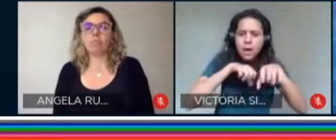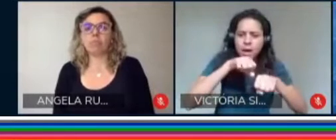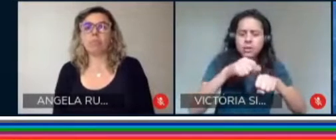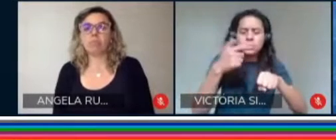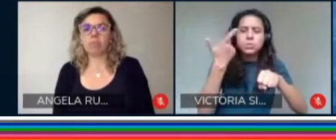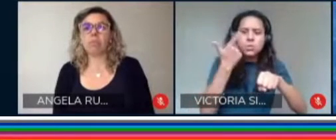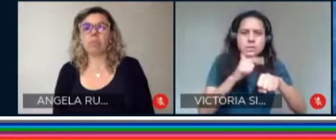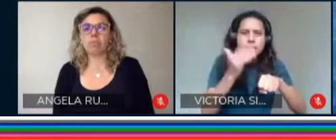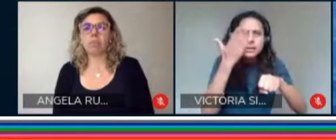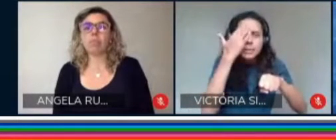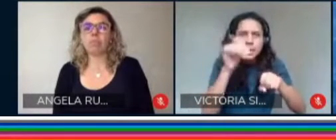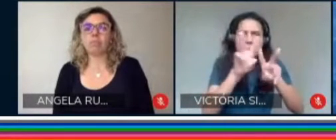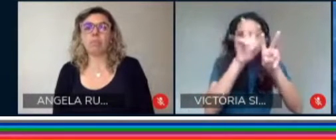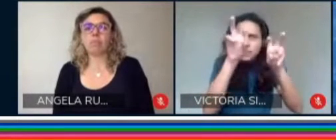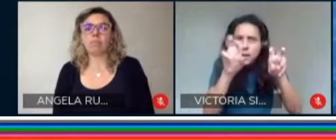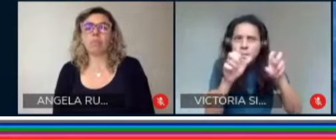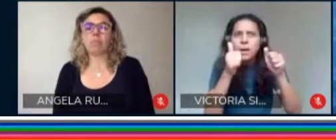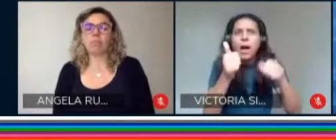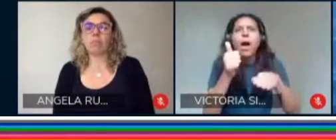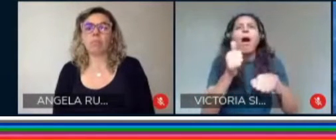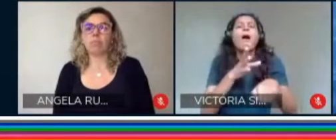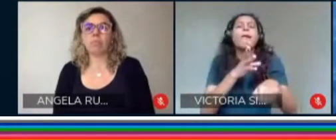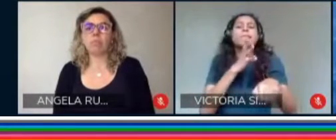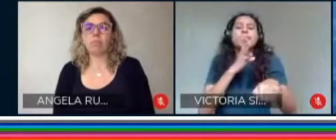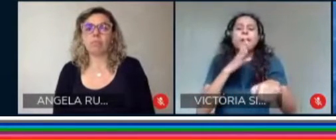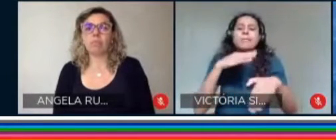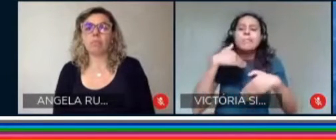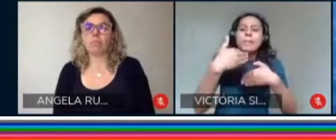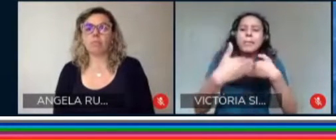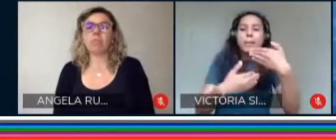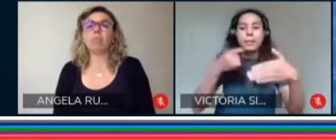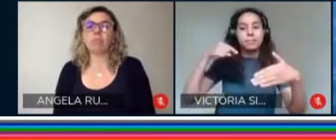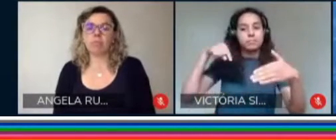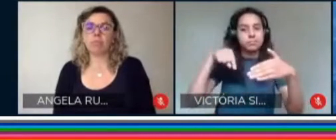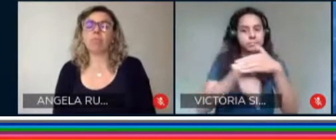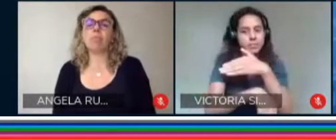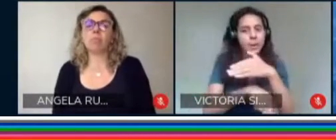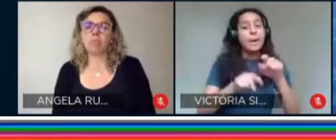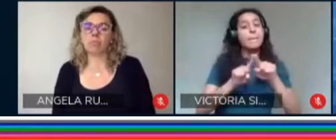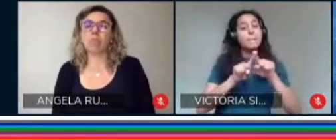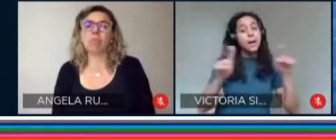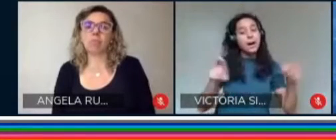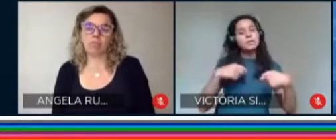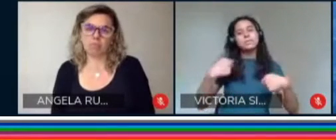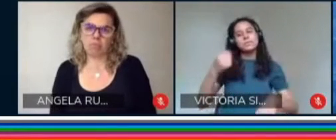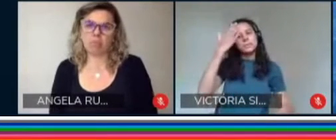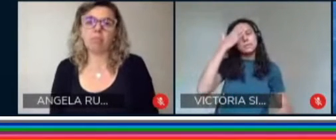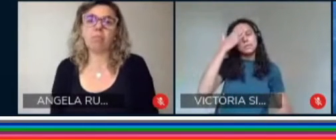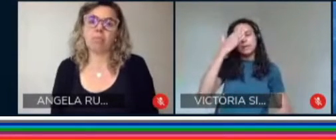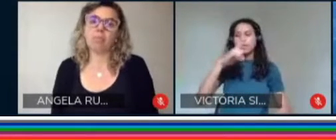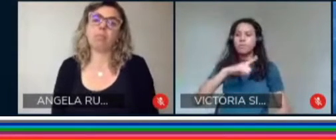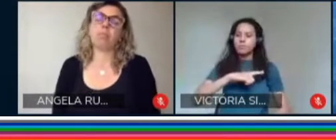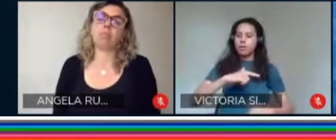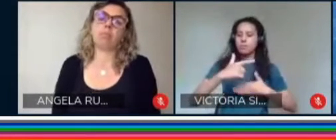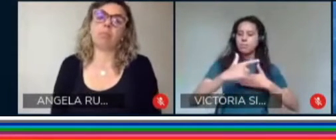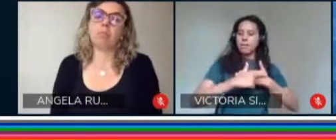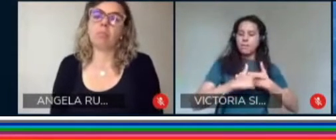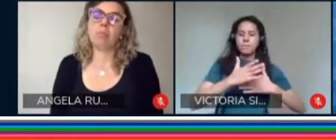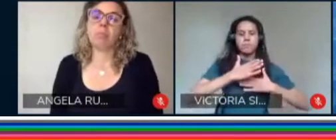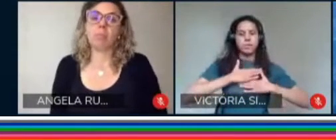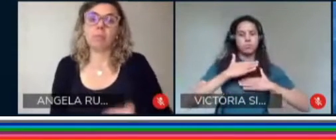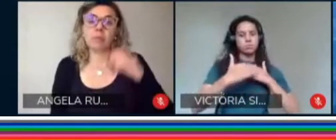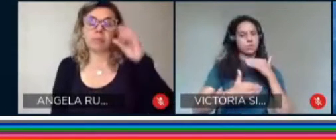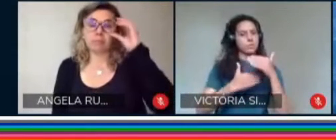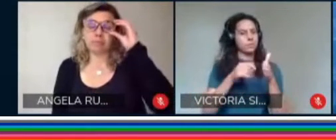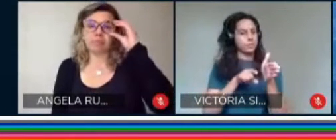estudando, mas para isso acontecer, a gente tem que desenvolver papéis específicos diante da pesquisa, né? E no caso do